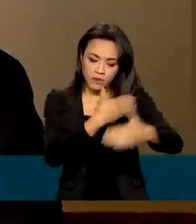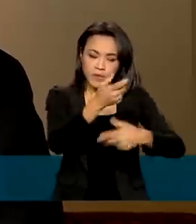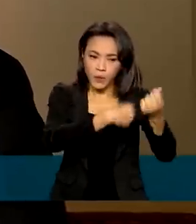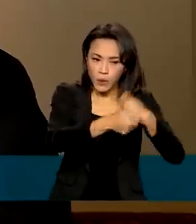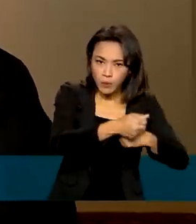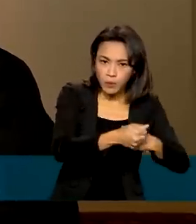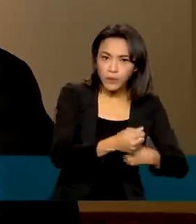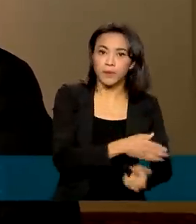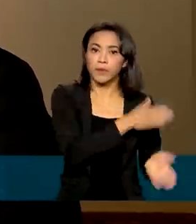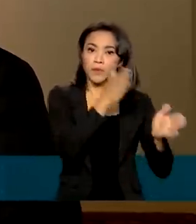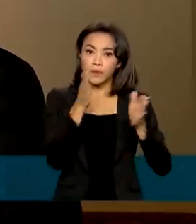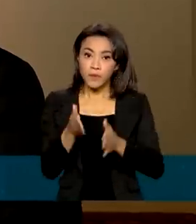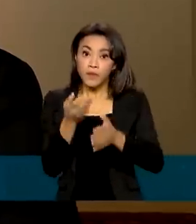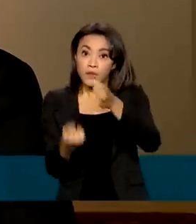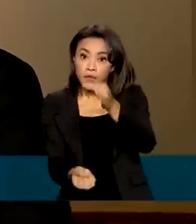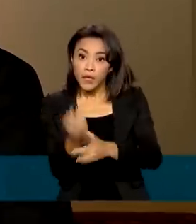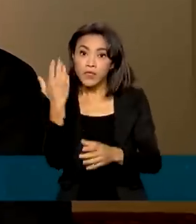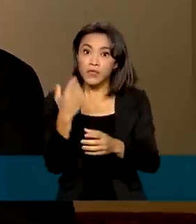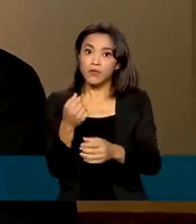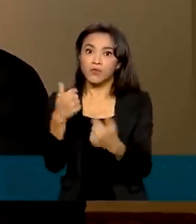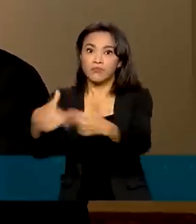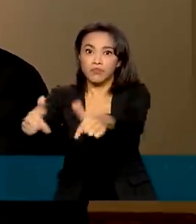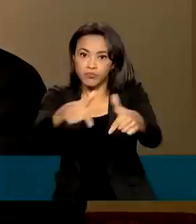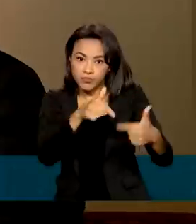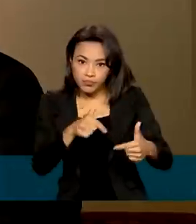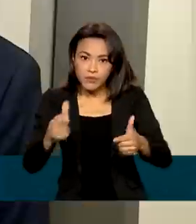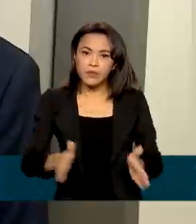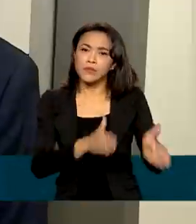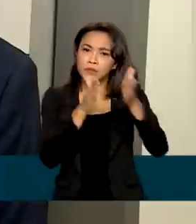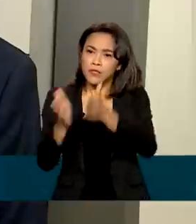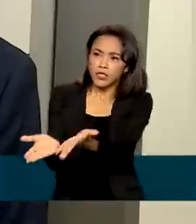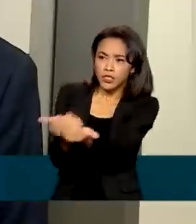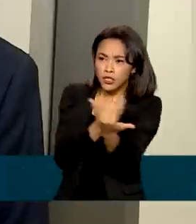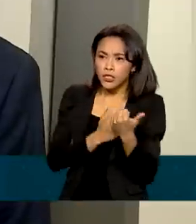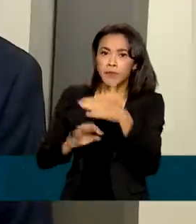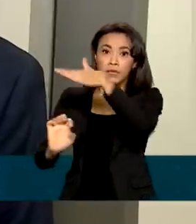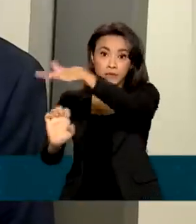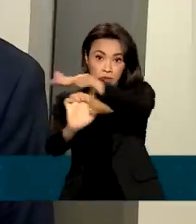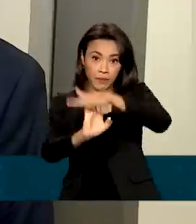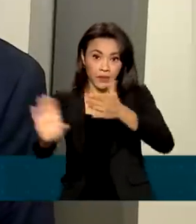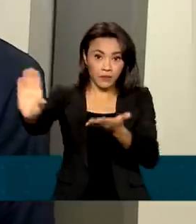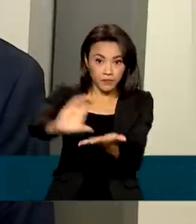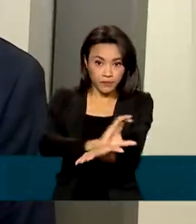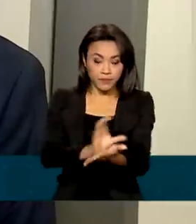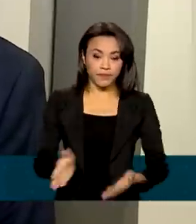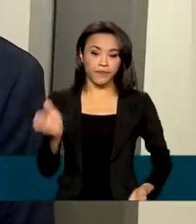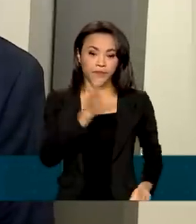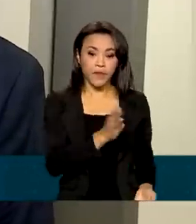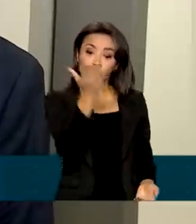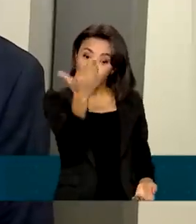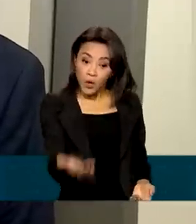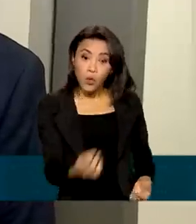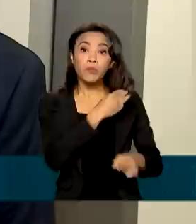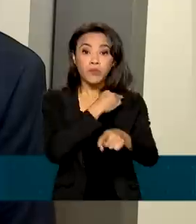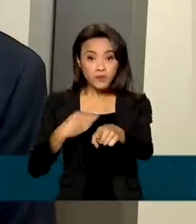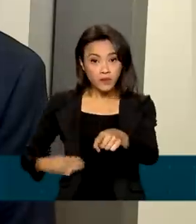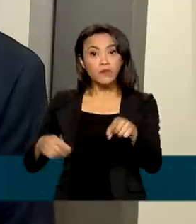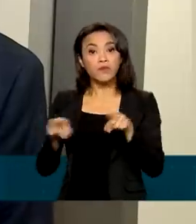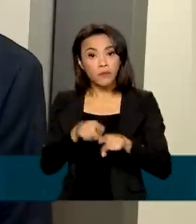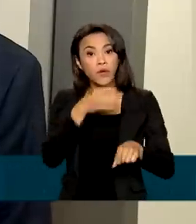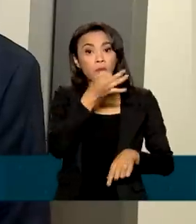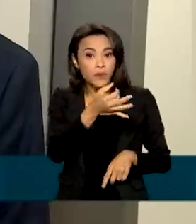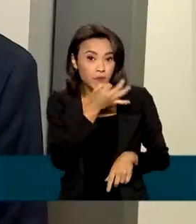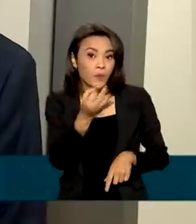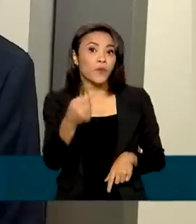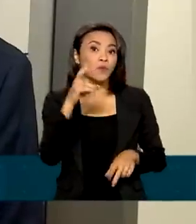criação de possibilidade de criação de mais empresas, maiores investimentos aqui. O ministro da Infraestrutura também comentou sobre a entrada do